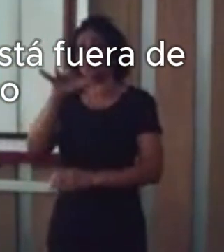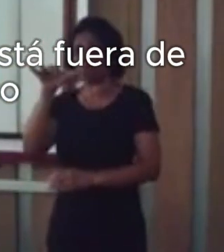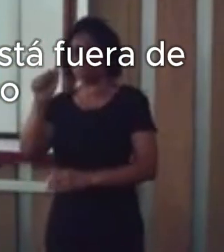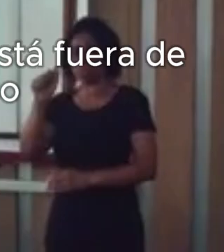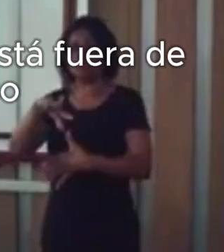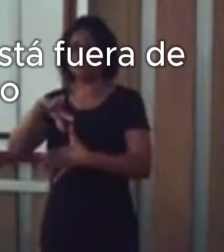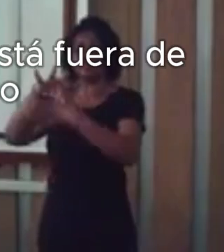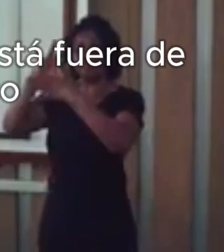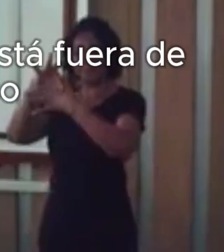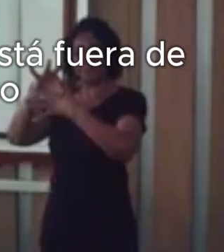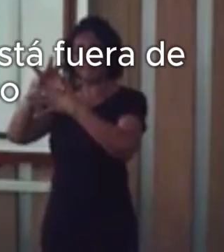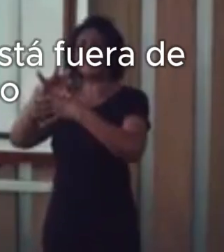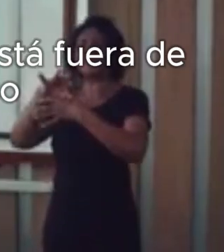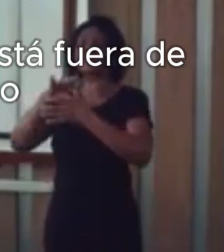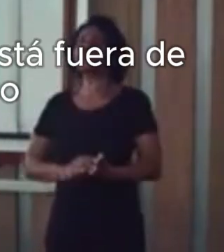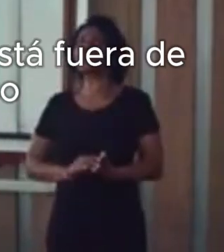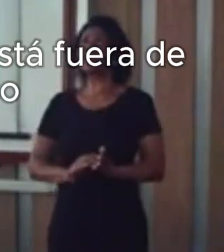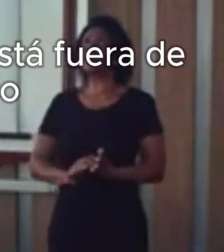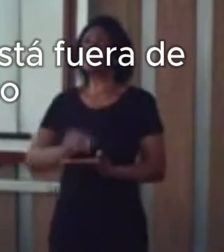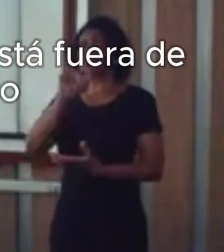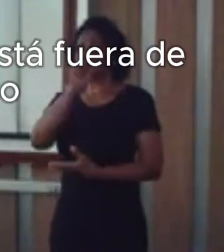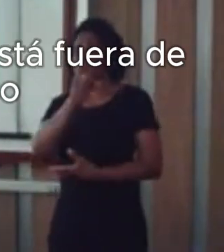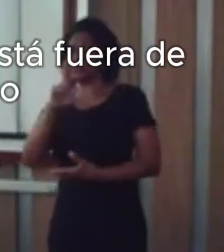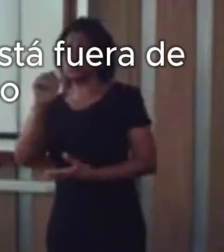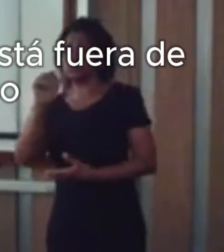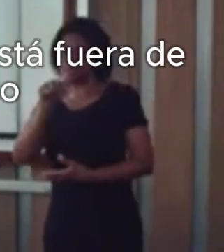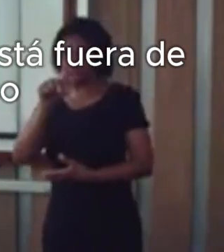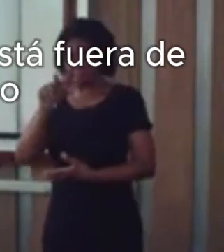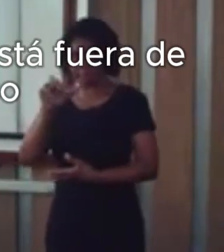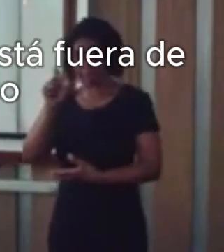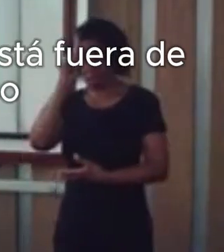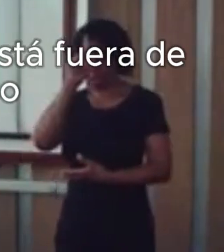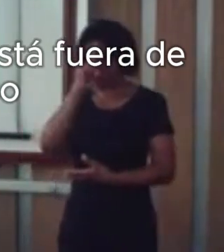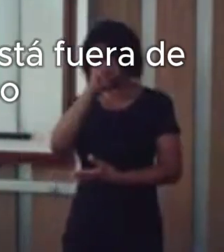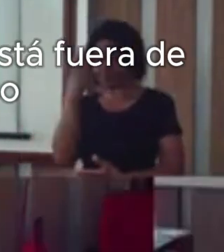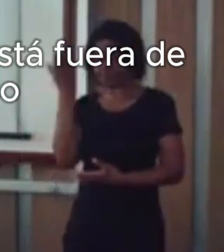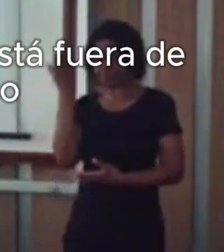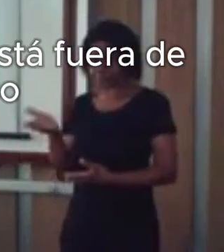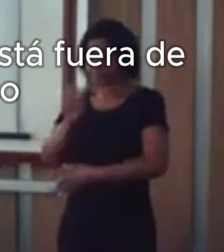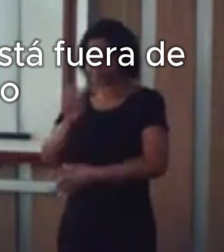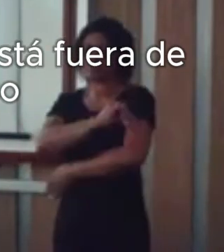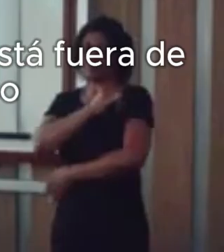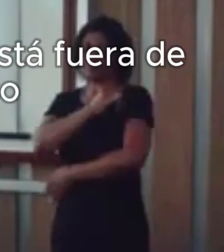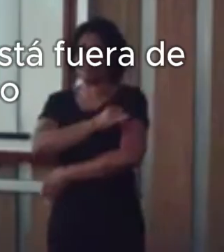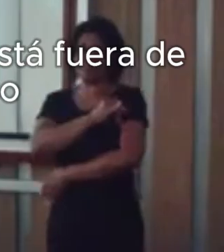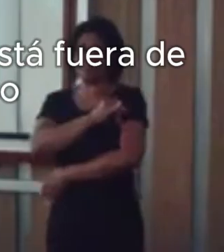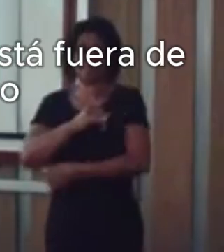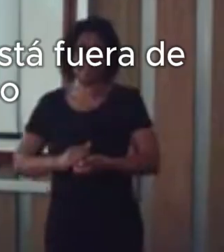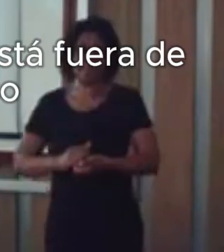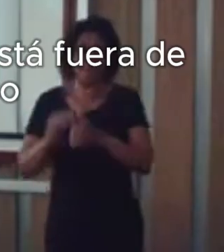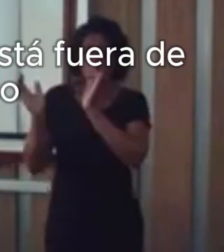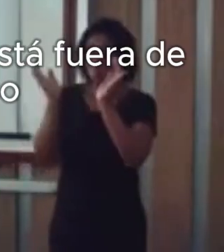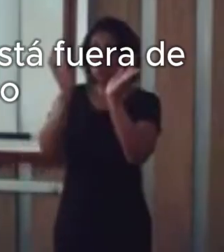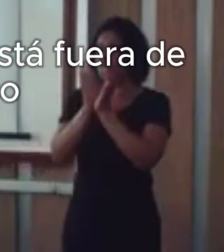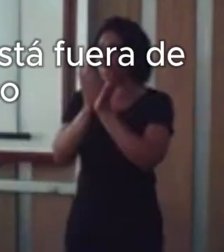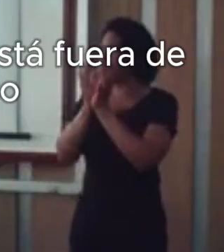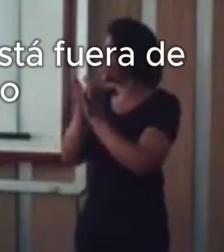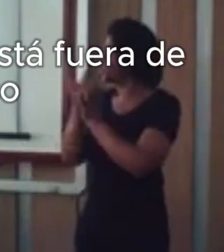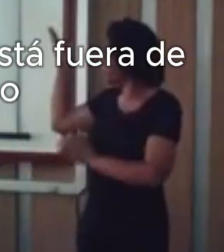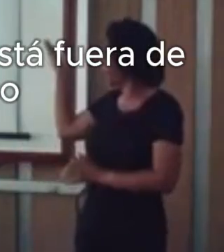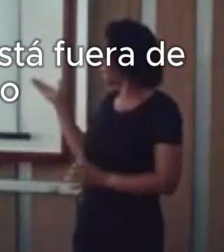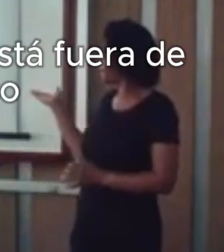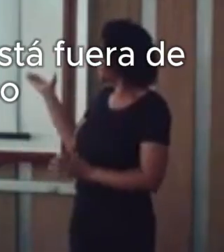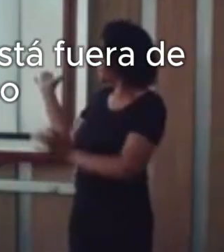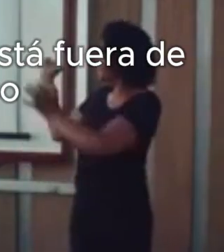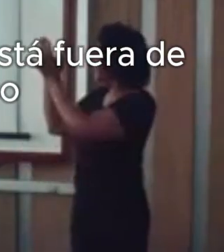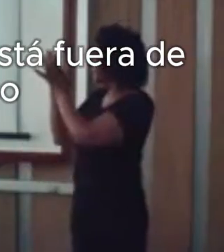da neurocirurgia do Souza Guiar, aqui no Rio. Aqui é parte do núcleo duro, são essas